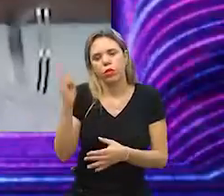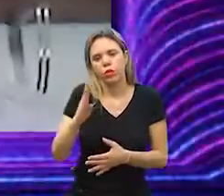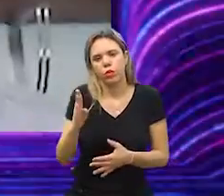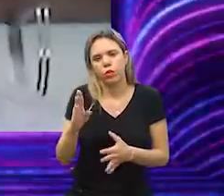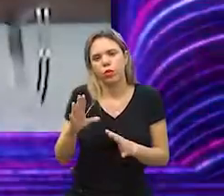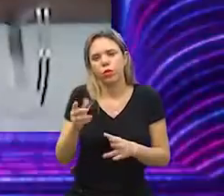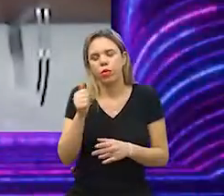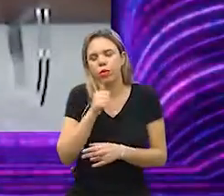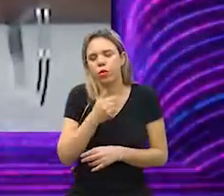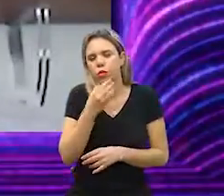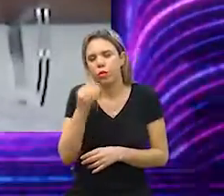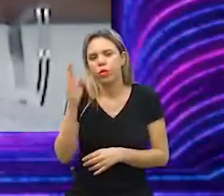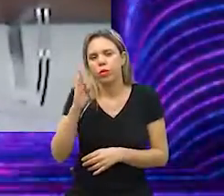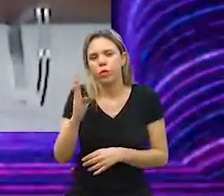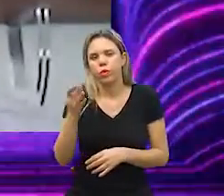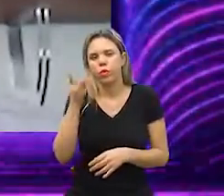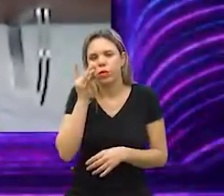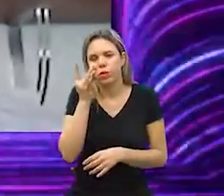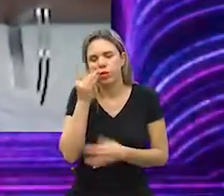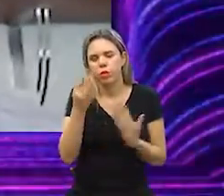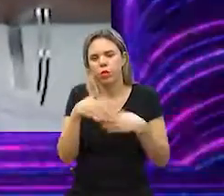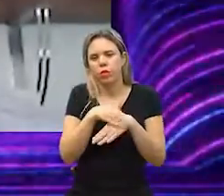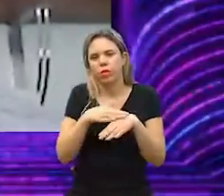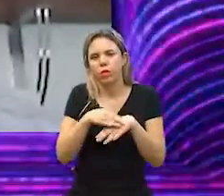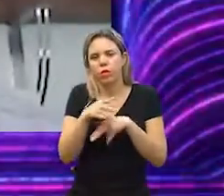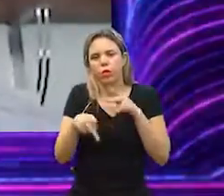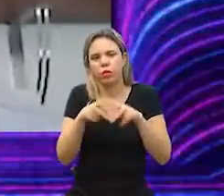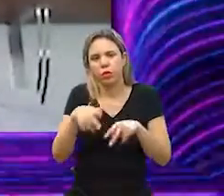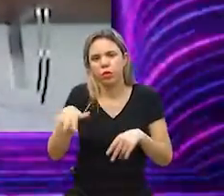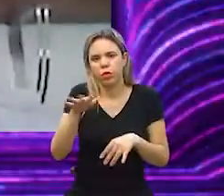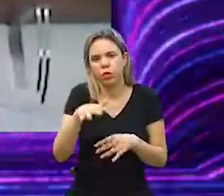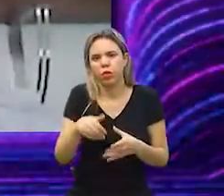somente autoras nacionais presentes, conversando com o público,